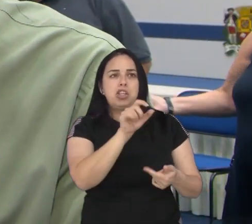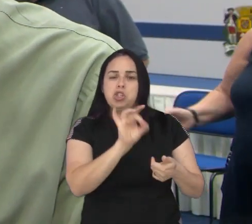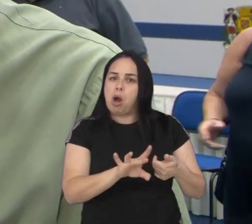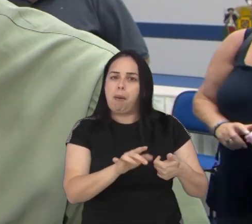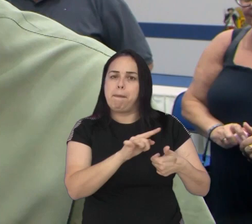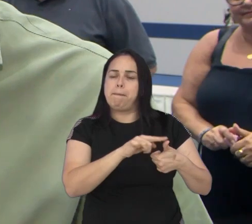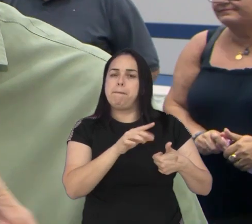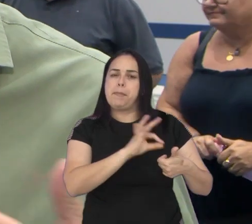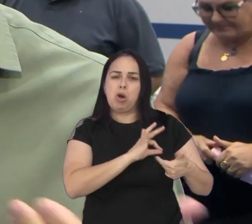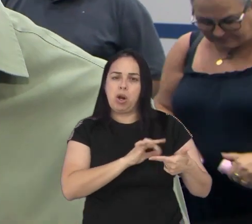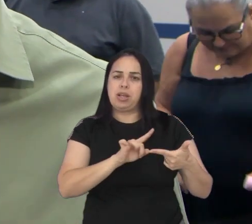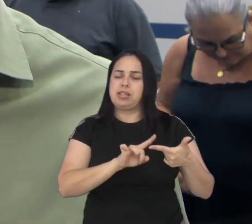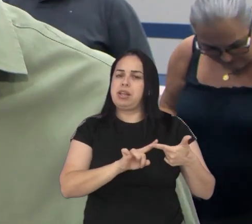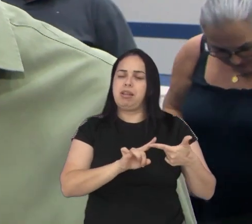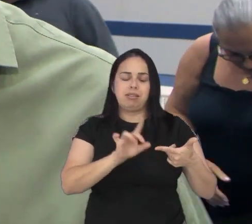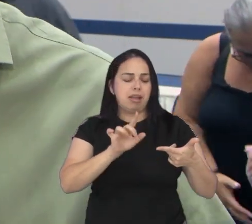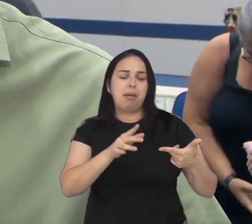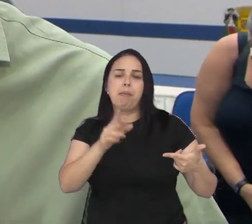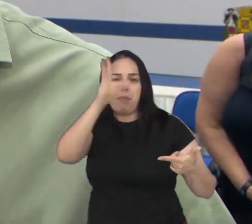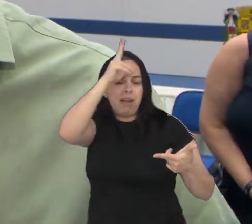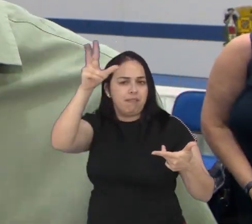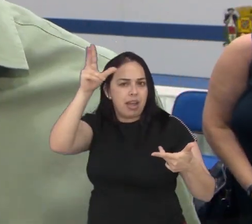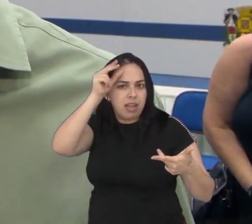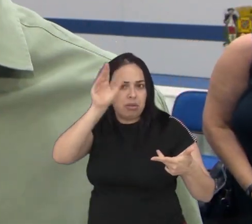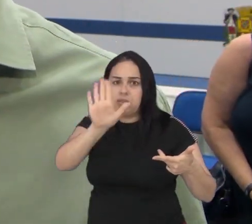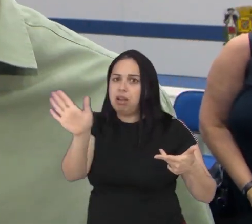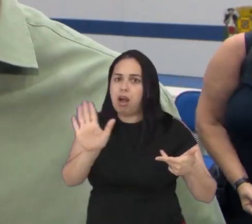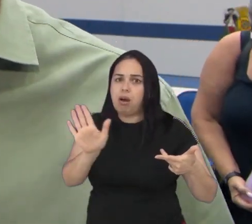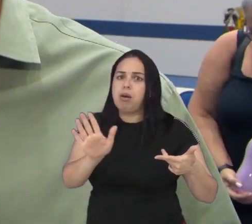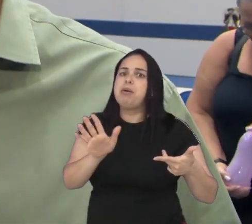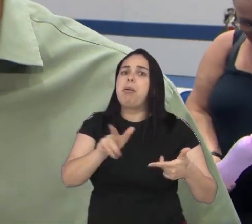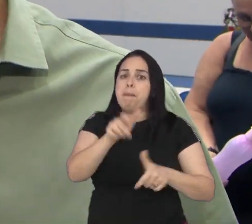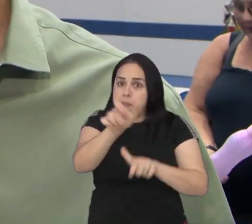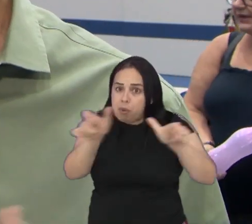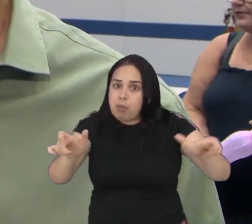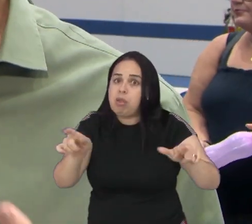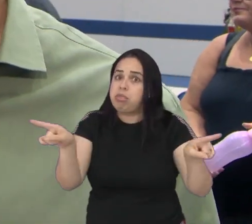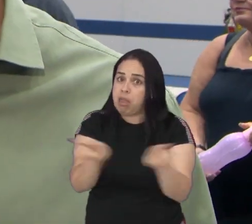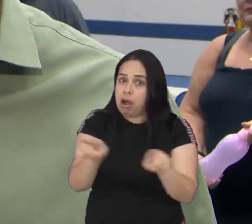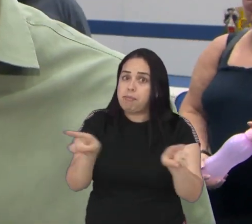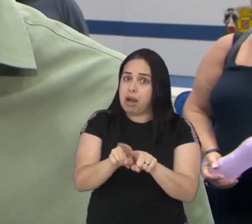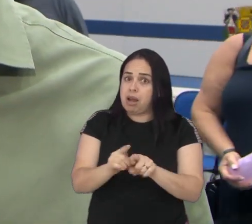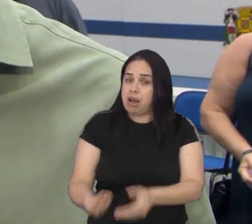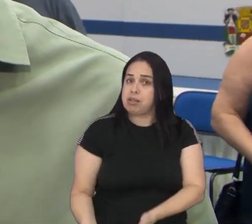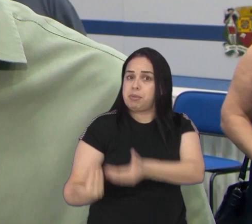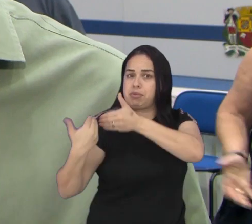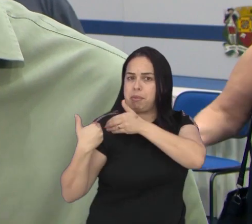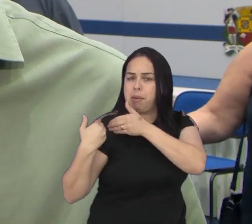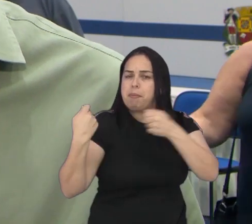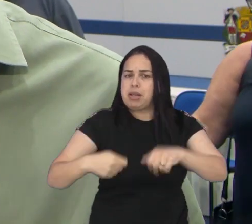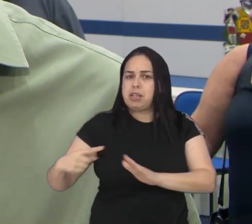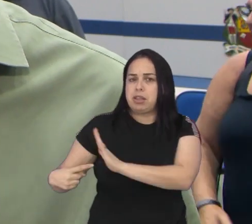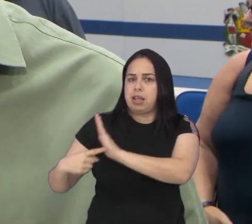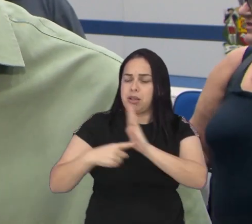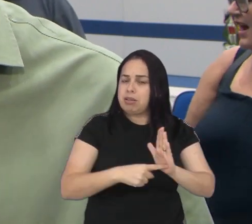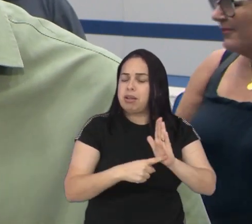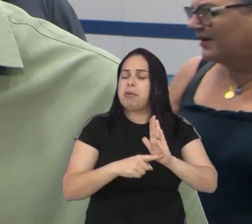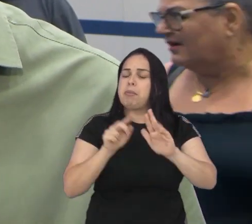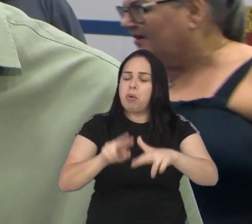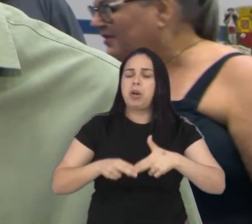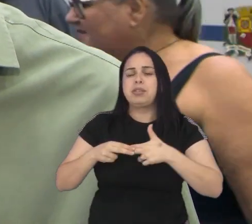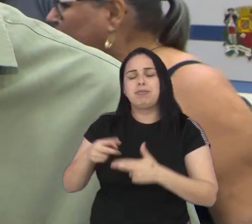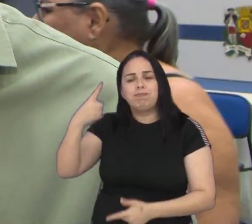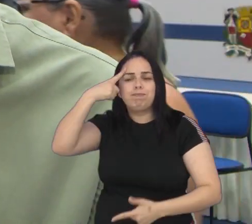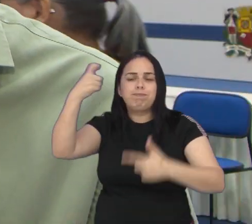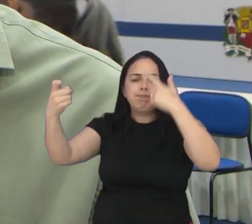os policiais, o prefeito, não. Segurança é todo mundo. Tem que ter a denúncia. E com certeza vai dar para a gente